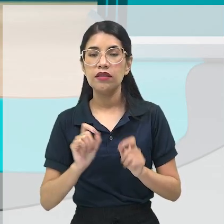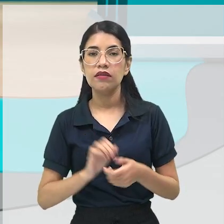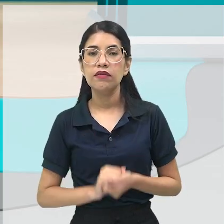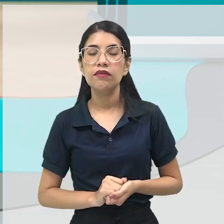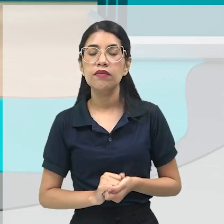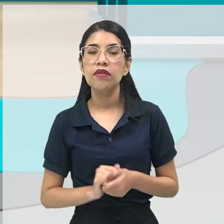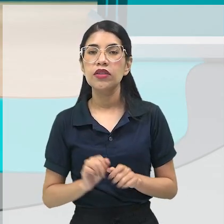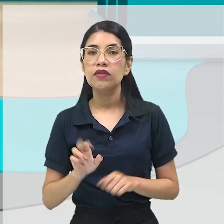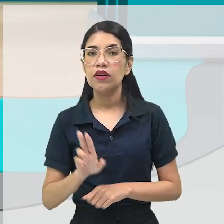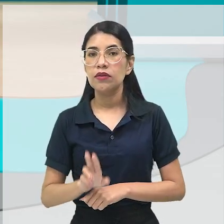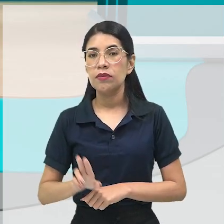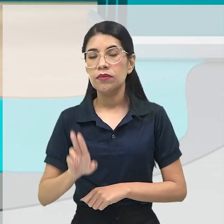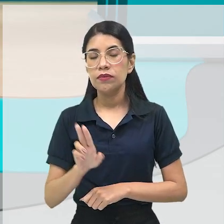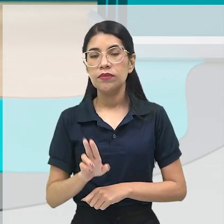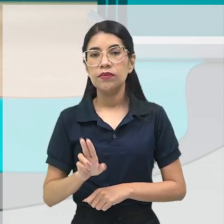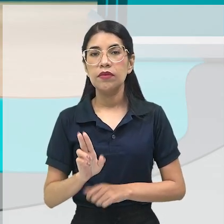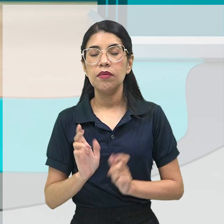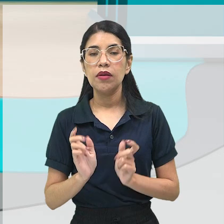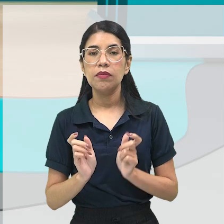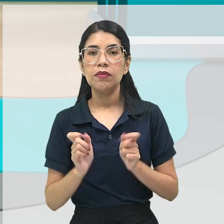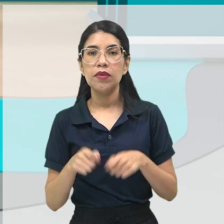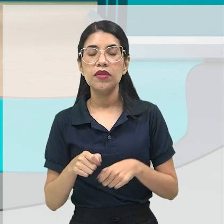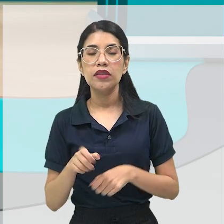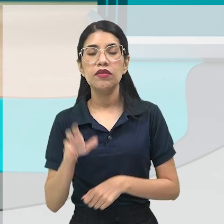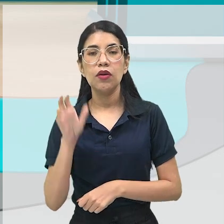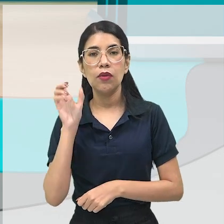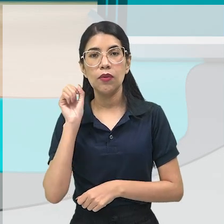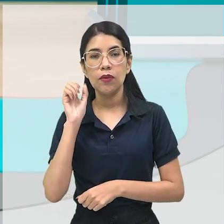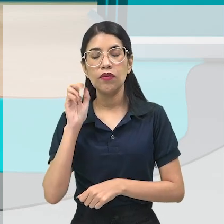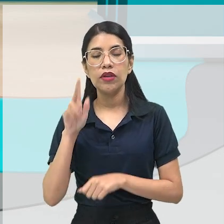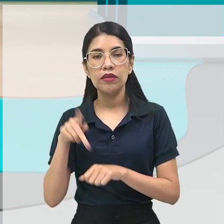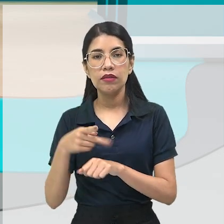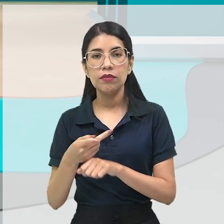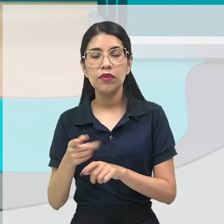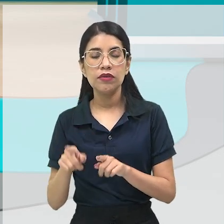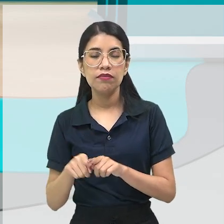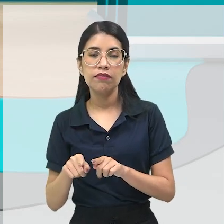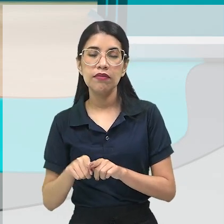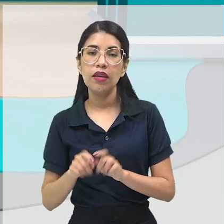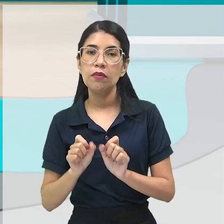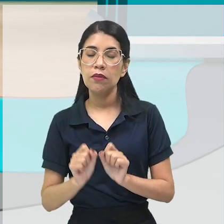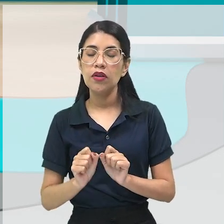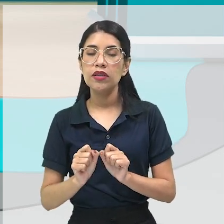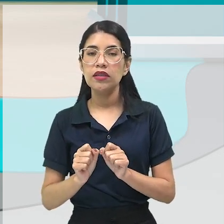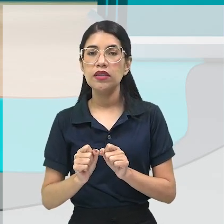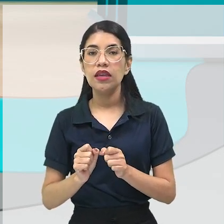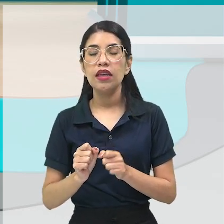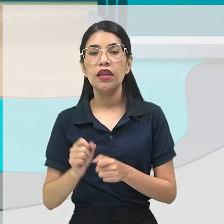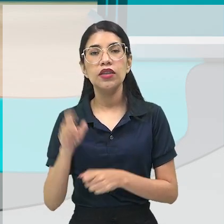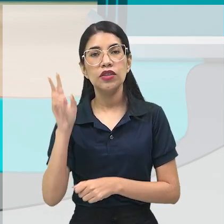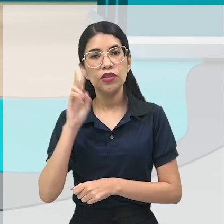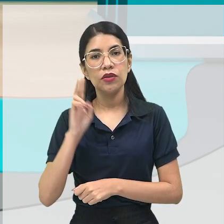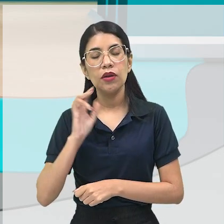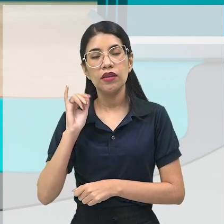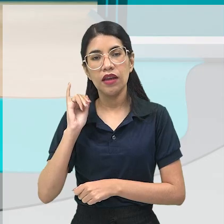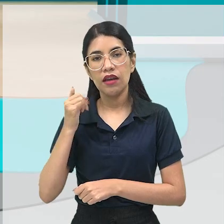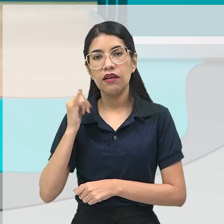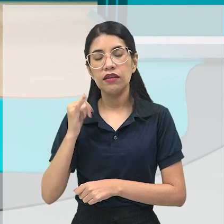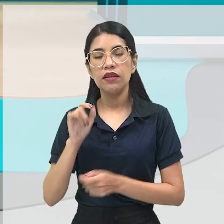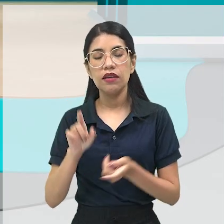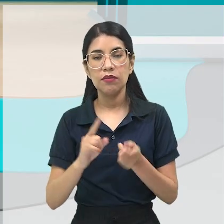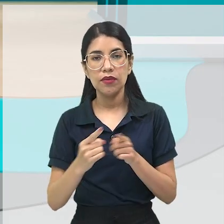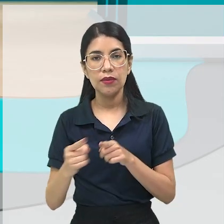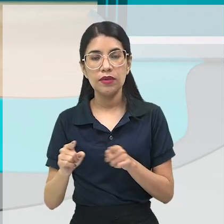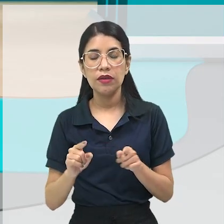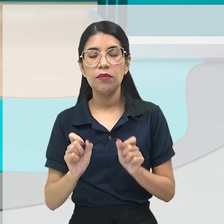nós vamos utilizar para poder ouvir depois. E pode ser contada histórias também através da